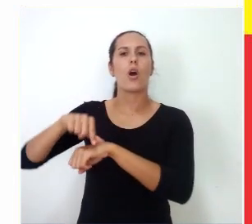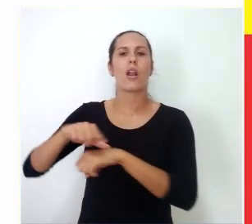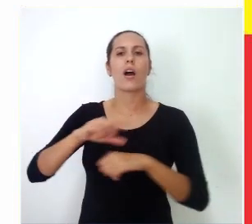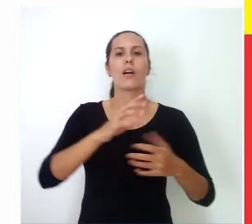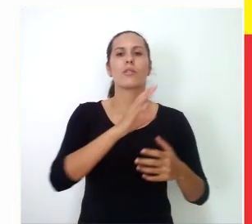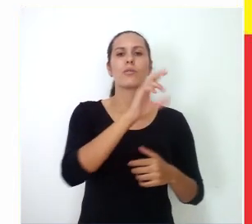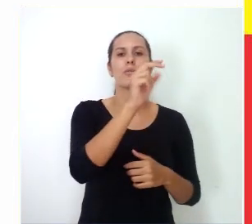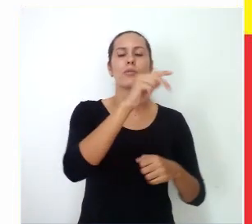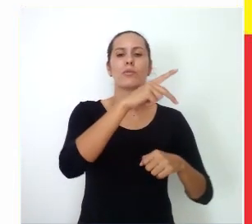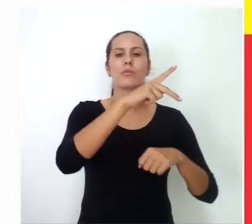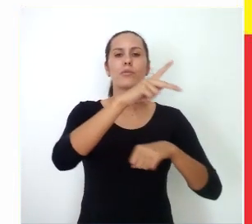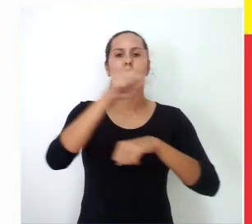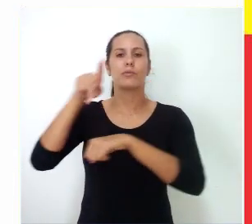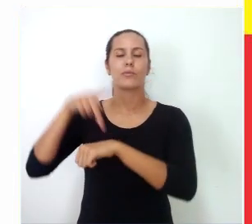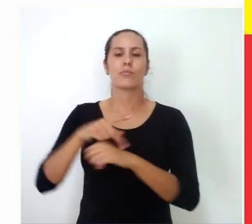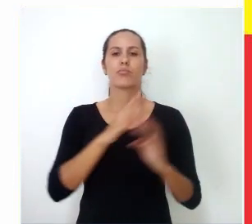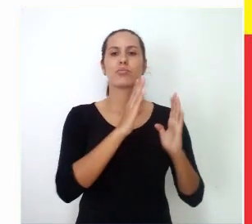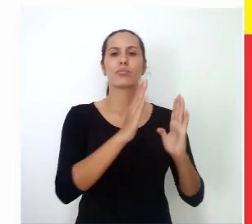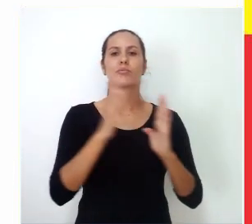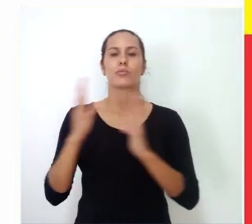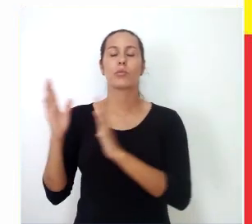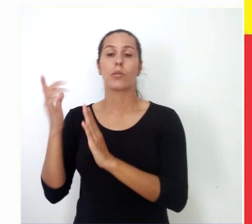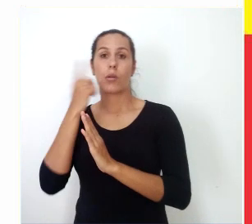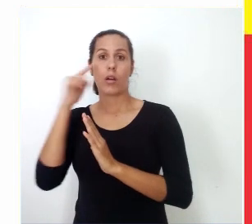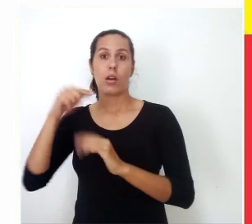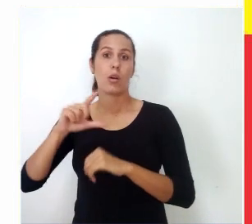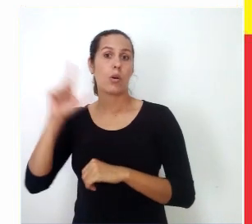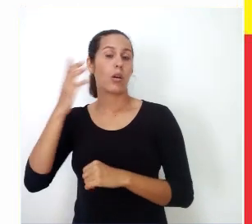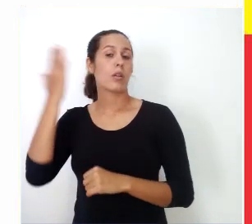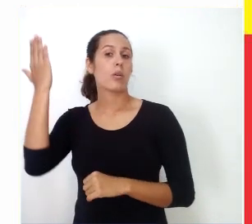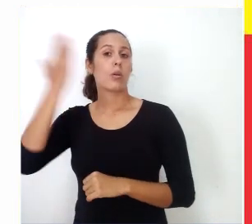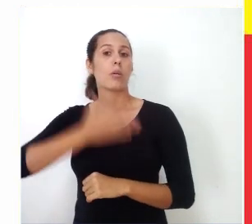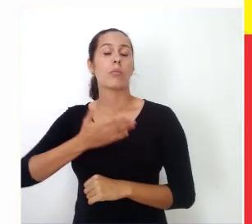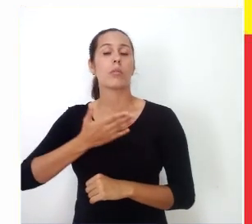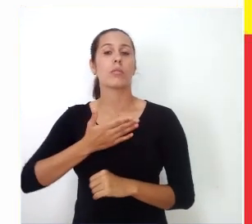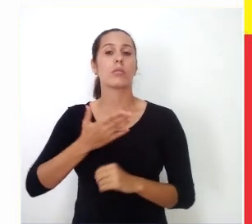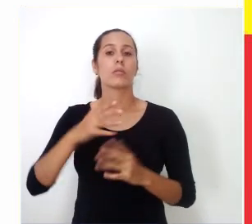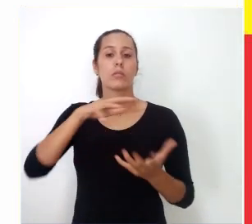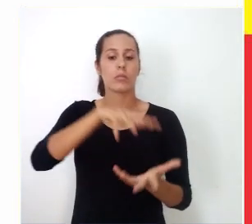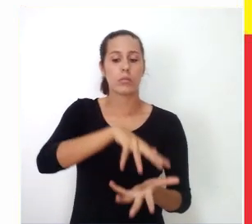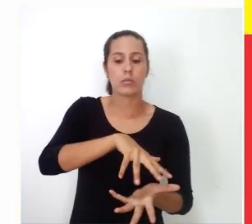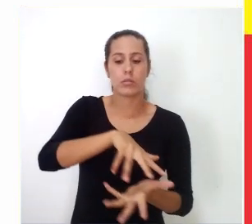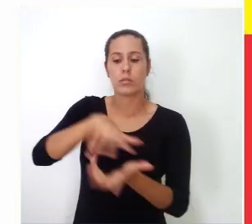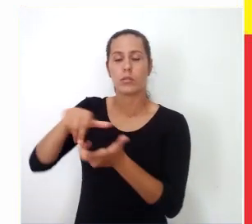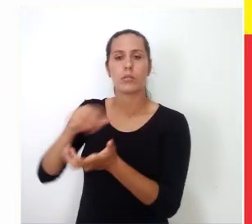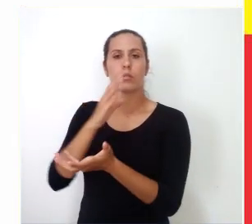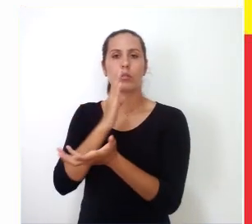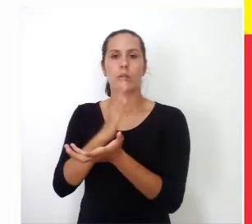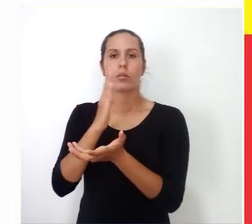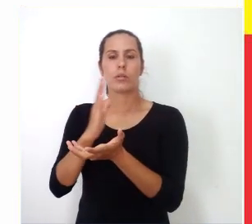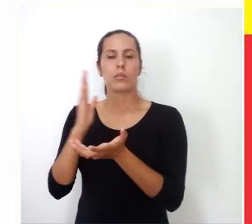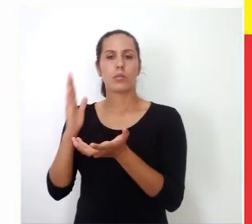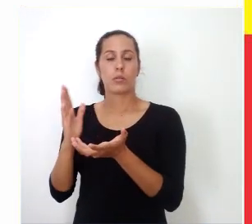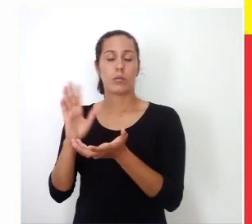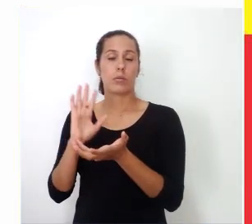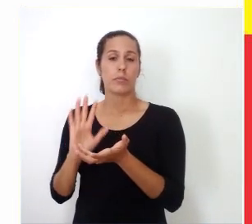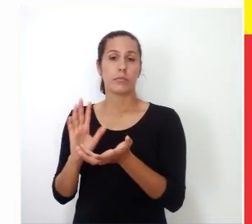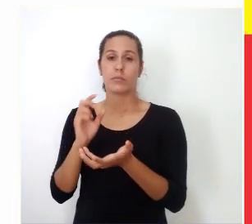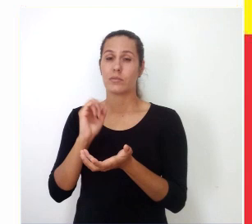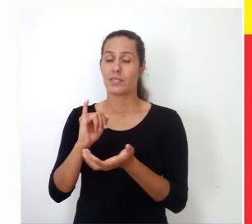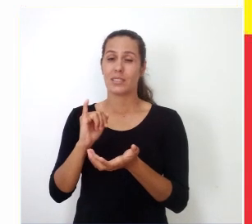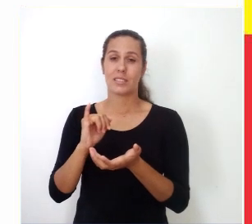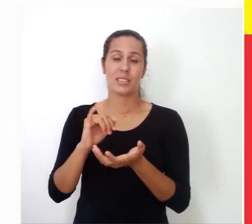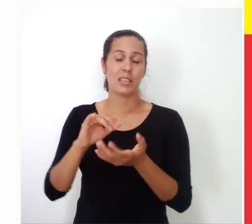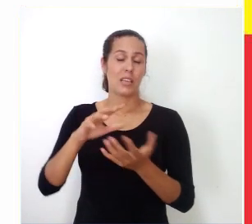atenção. Fuso horário é outra comprovação do formato circular do planeta. Caso